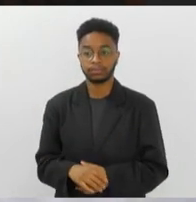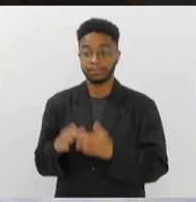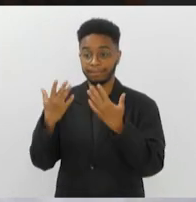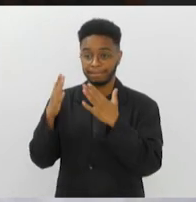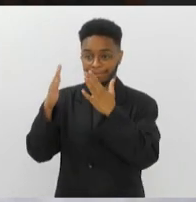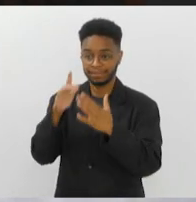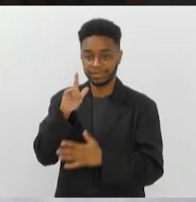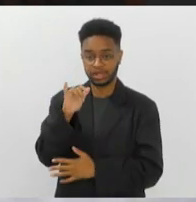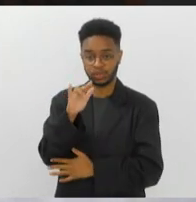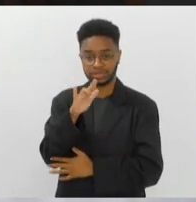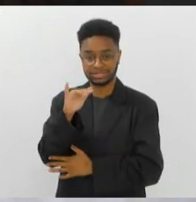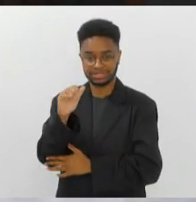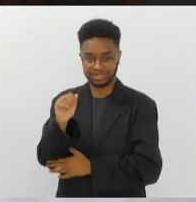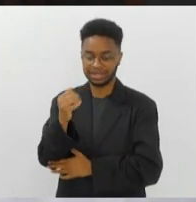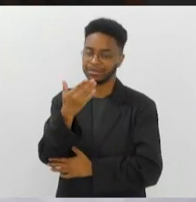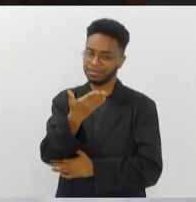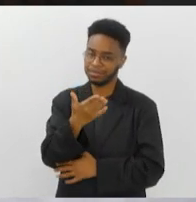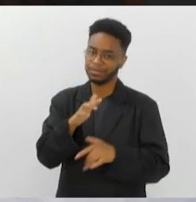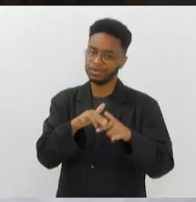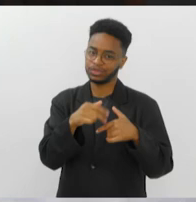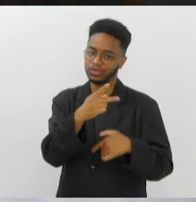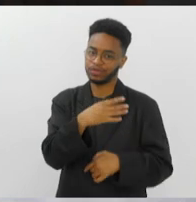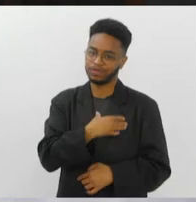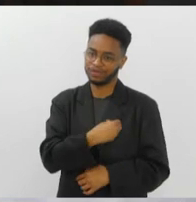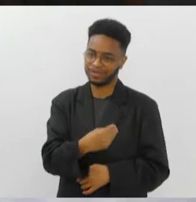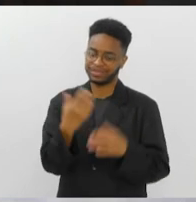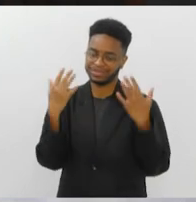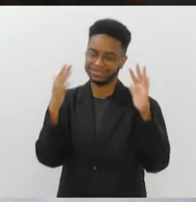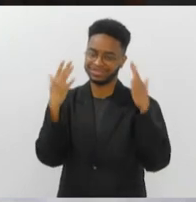Parabéns, dona Lúcia, pela filha.